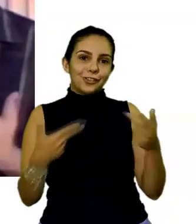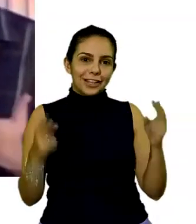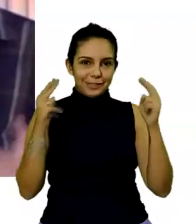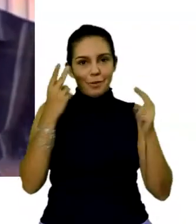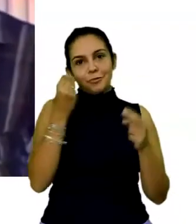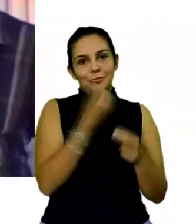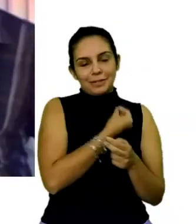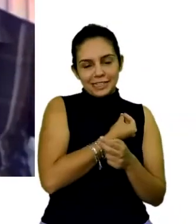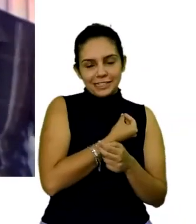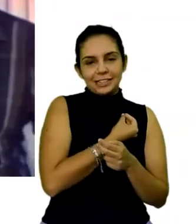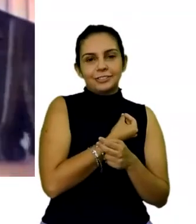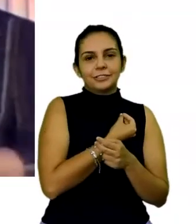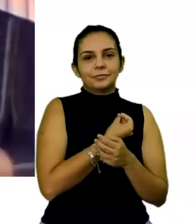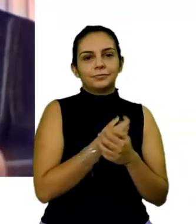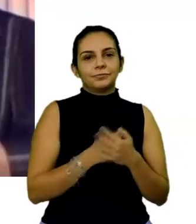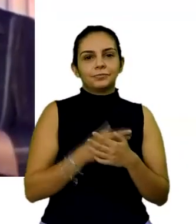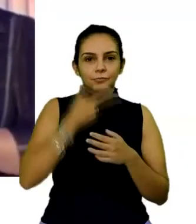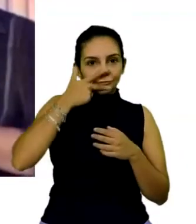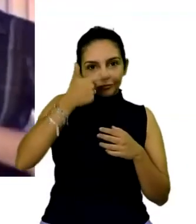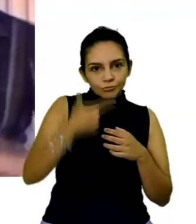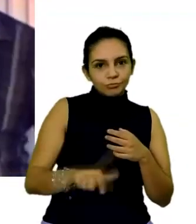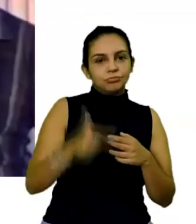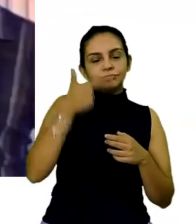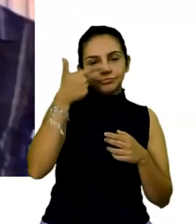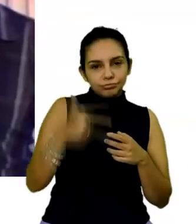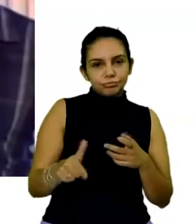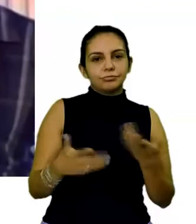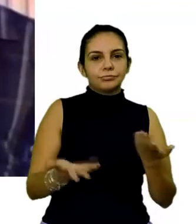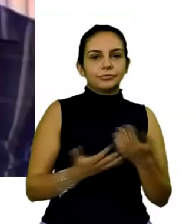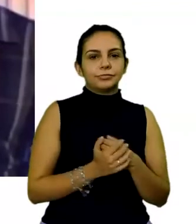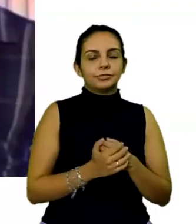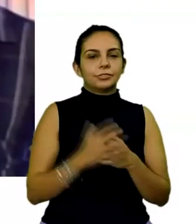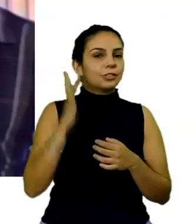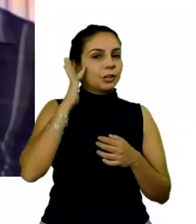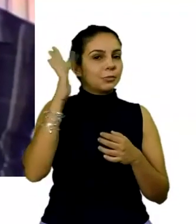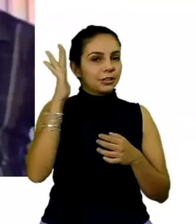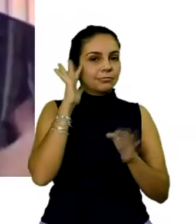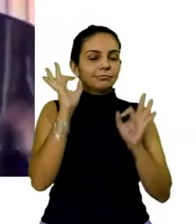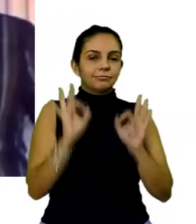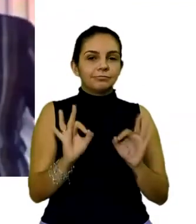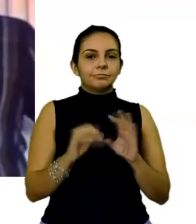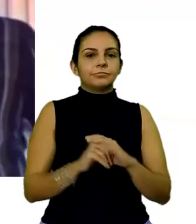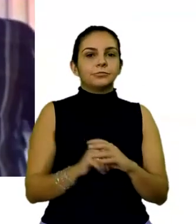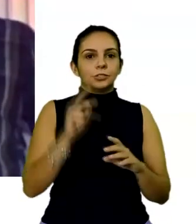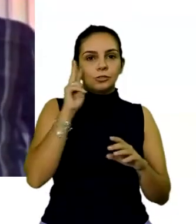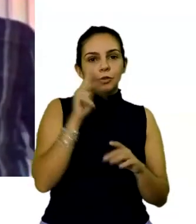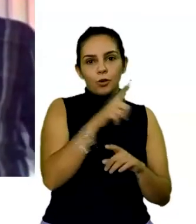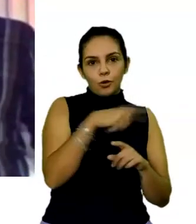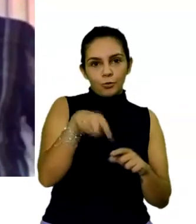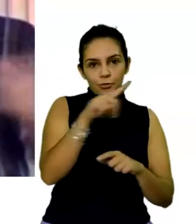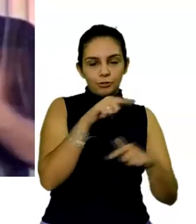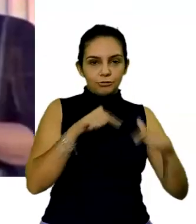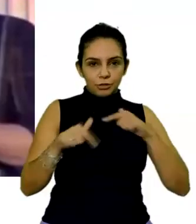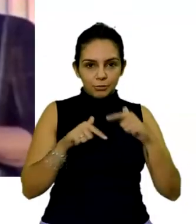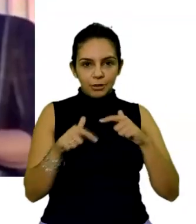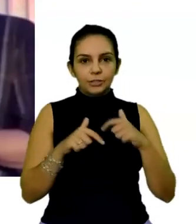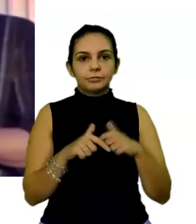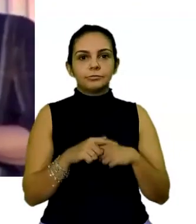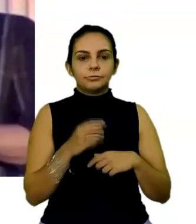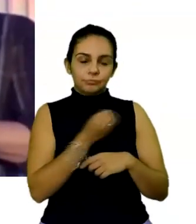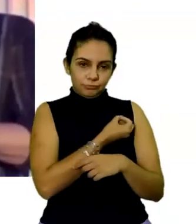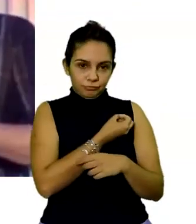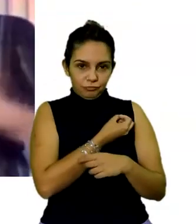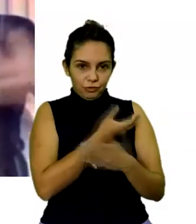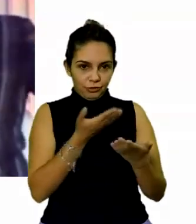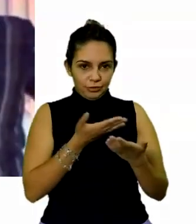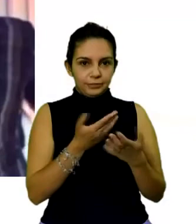muito presente, muito repetidamente tratado. E aí eu pensei exatamente nisso, olhando essa operação enorme que nós estamos aqui